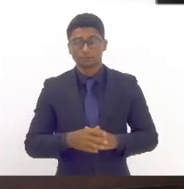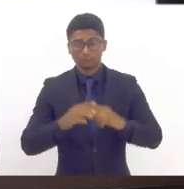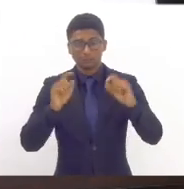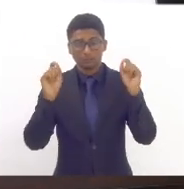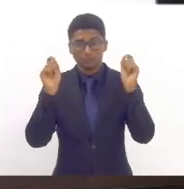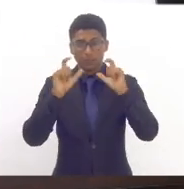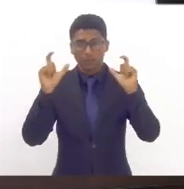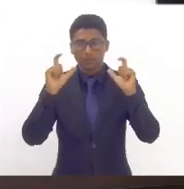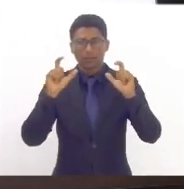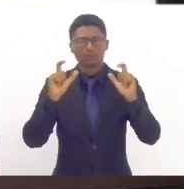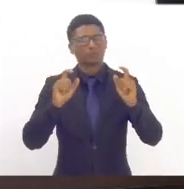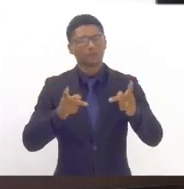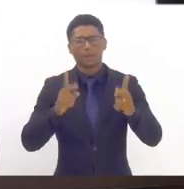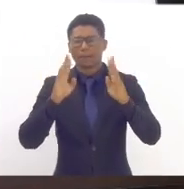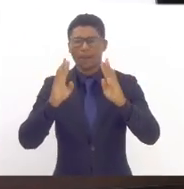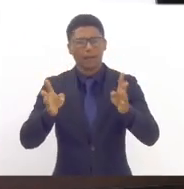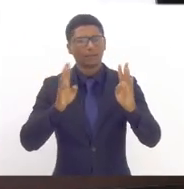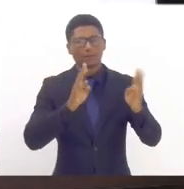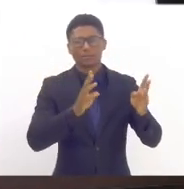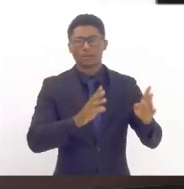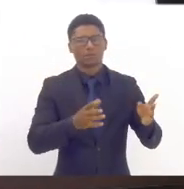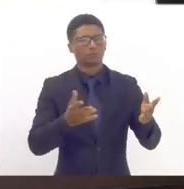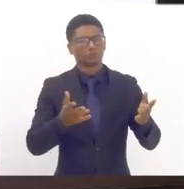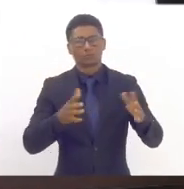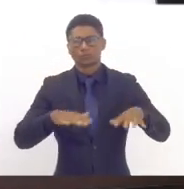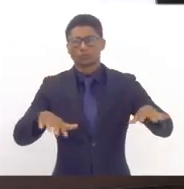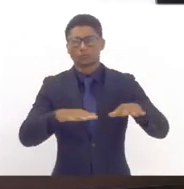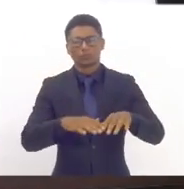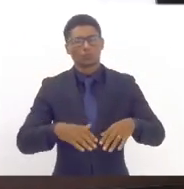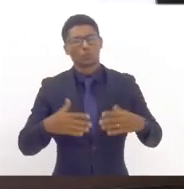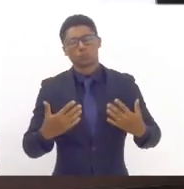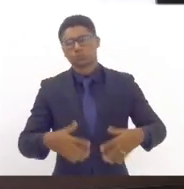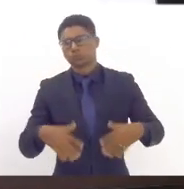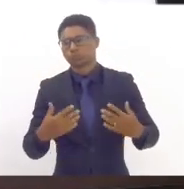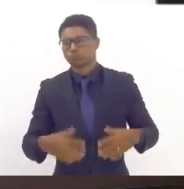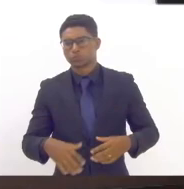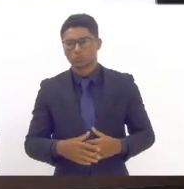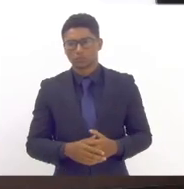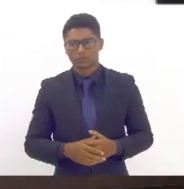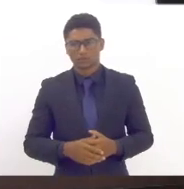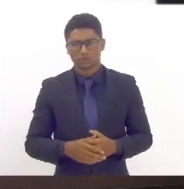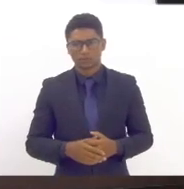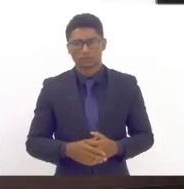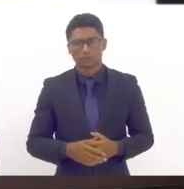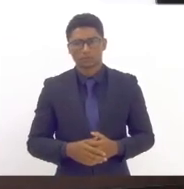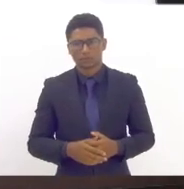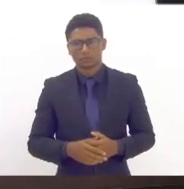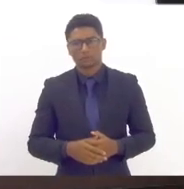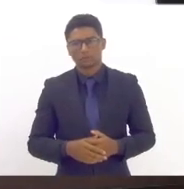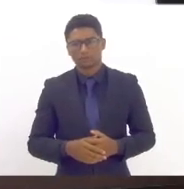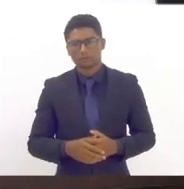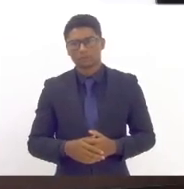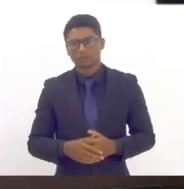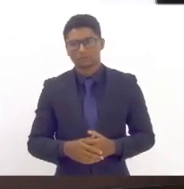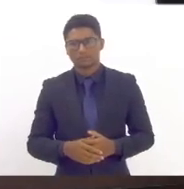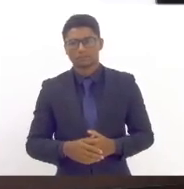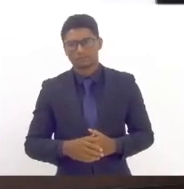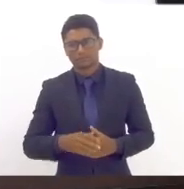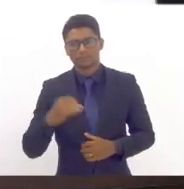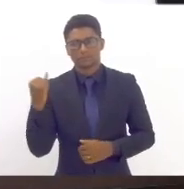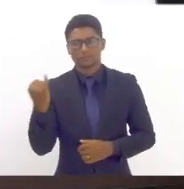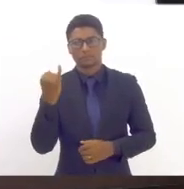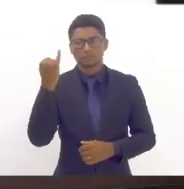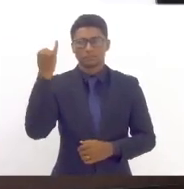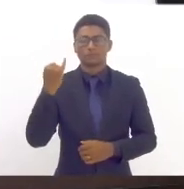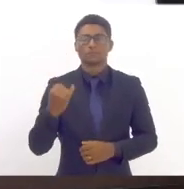e ouvinte. Isso é uma raridade no meio político e principalmente na